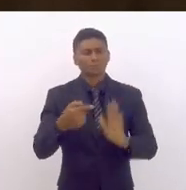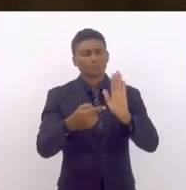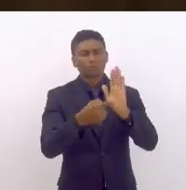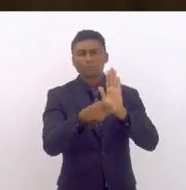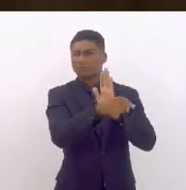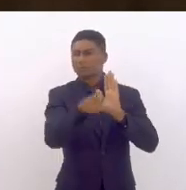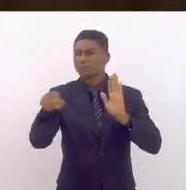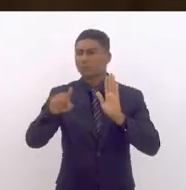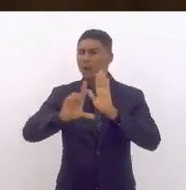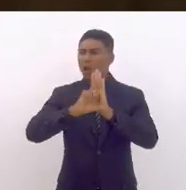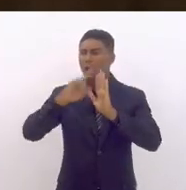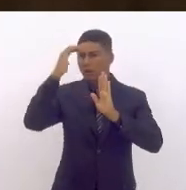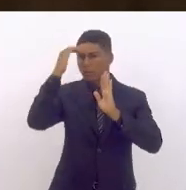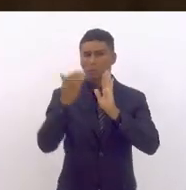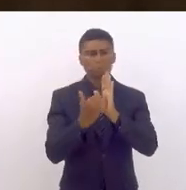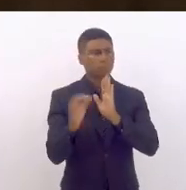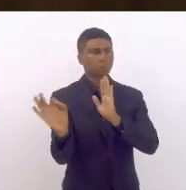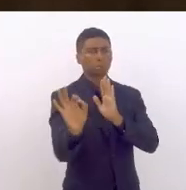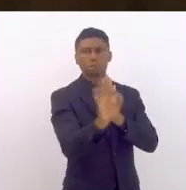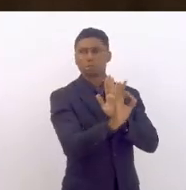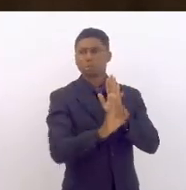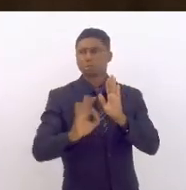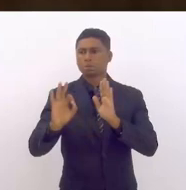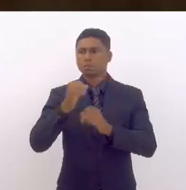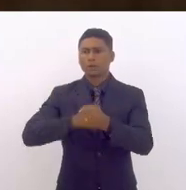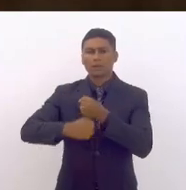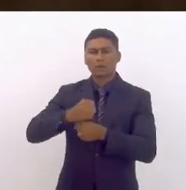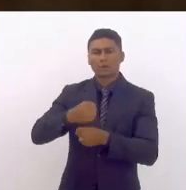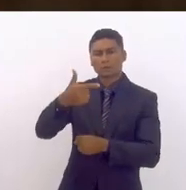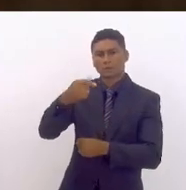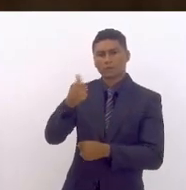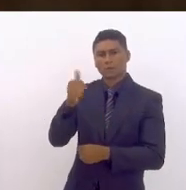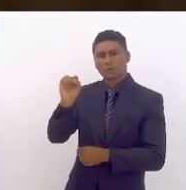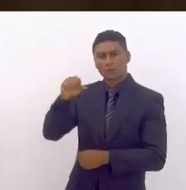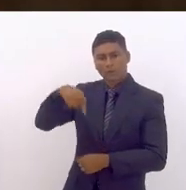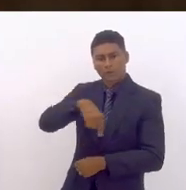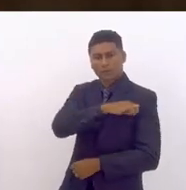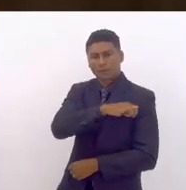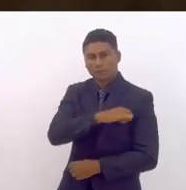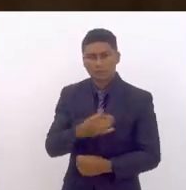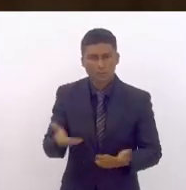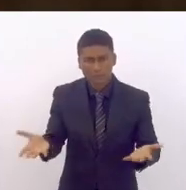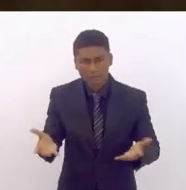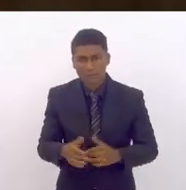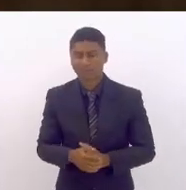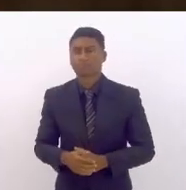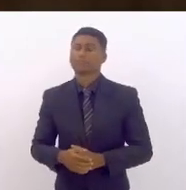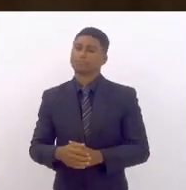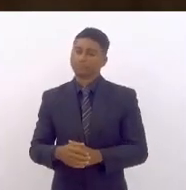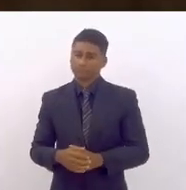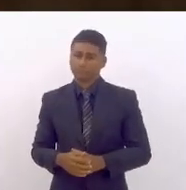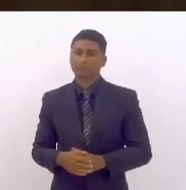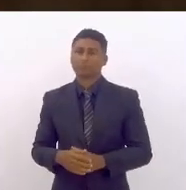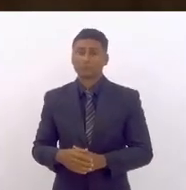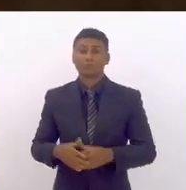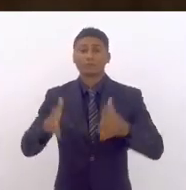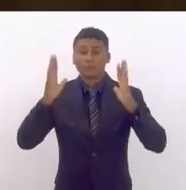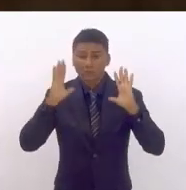a lei de 2018 nesse Estado do Rio de Janeiro. Nós estamos